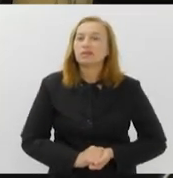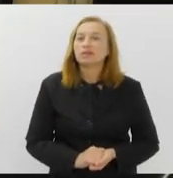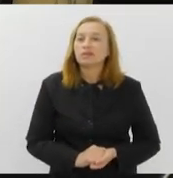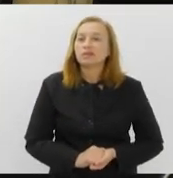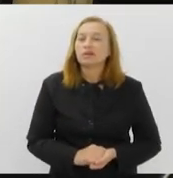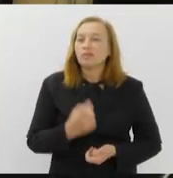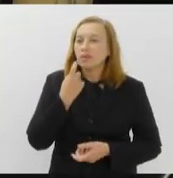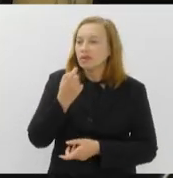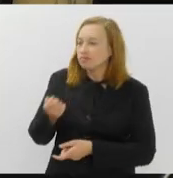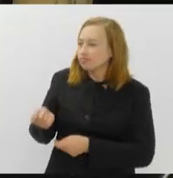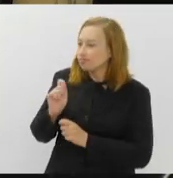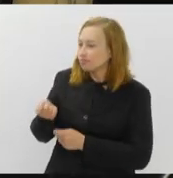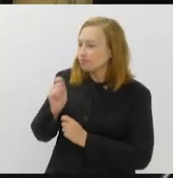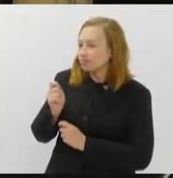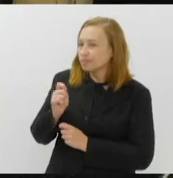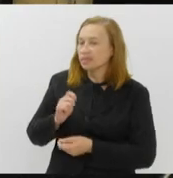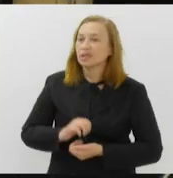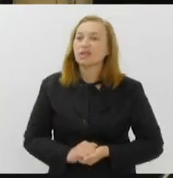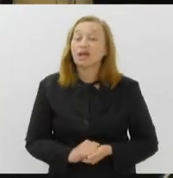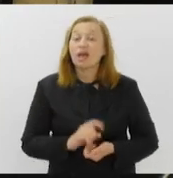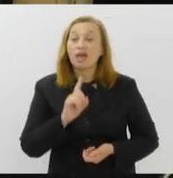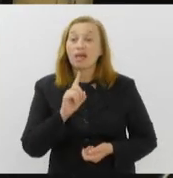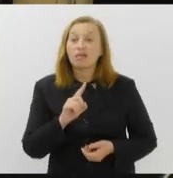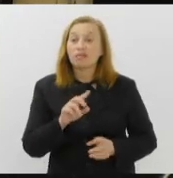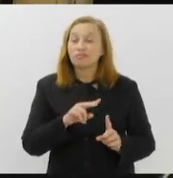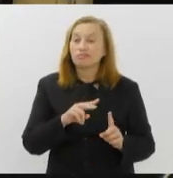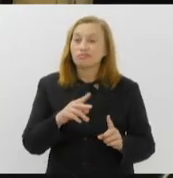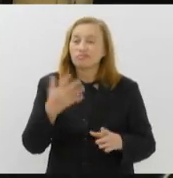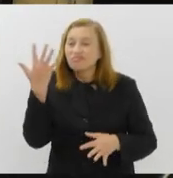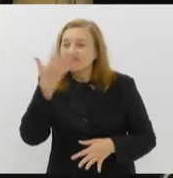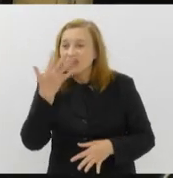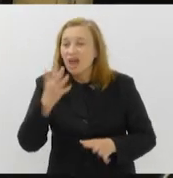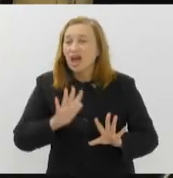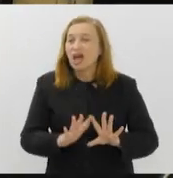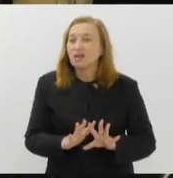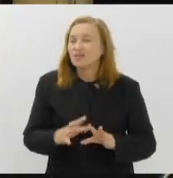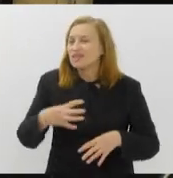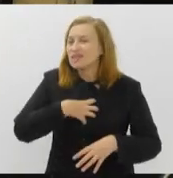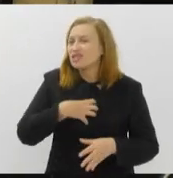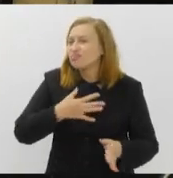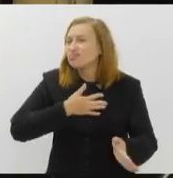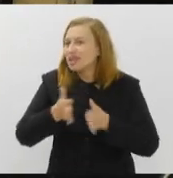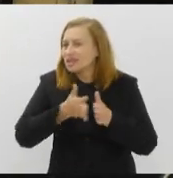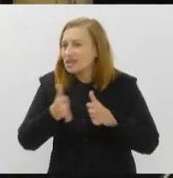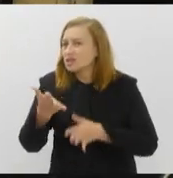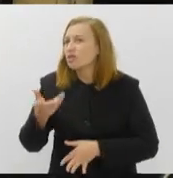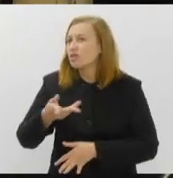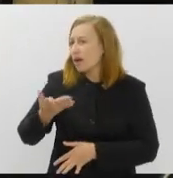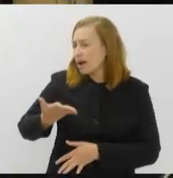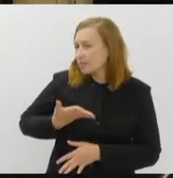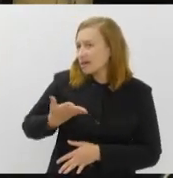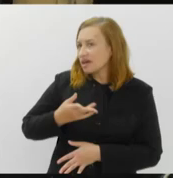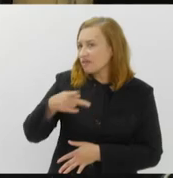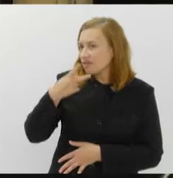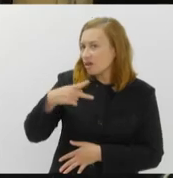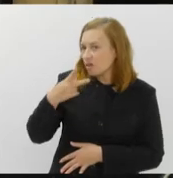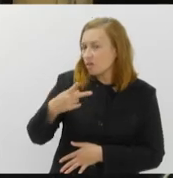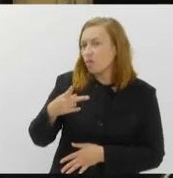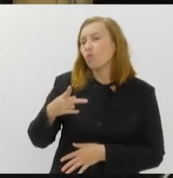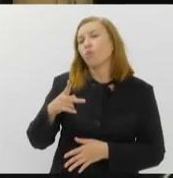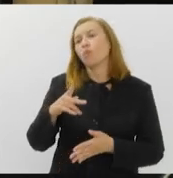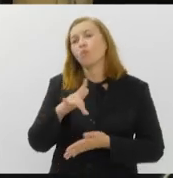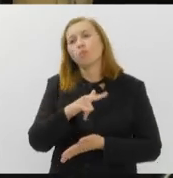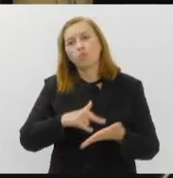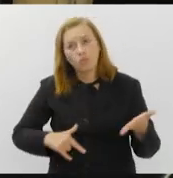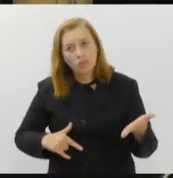pesca continental, né? São muito inviabilizadas no sentido de acesso mesmo, como a colega aqui da Emater falou, em relação à